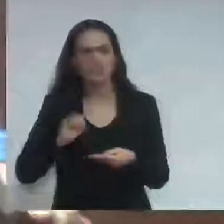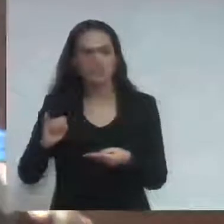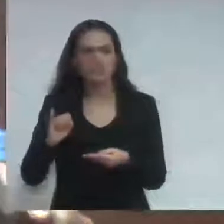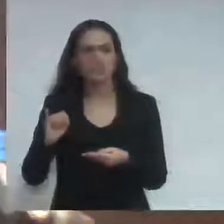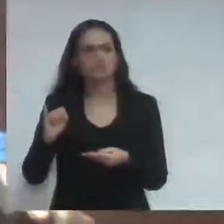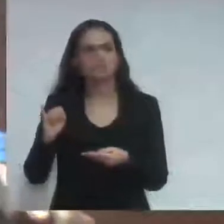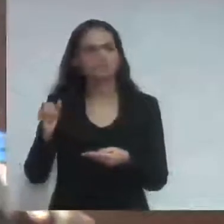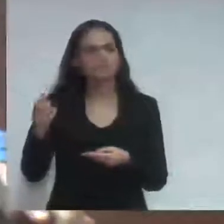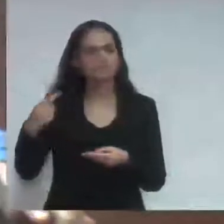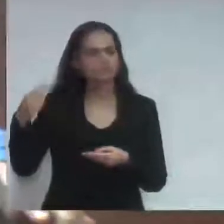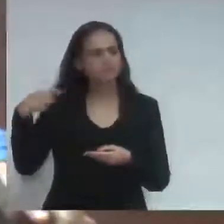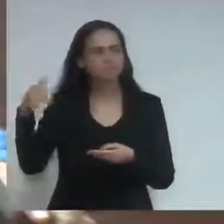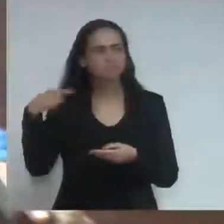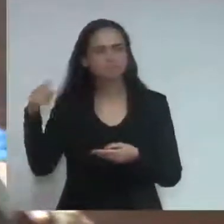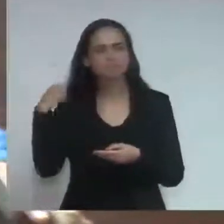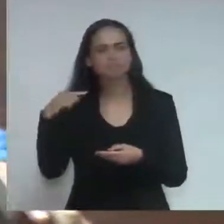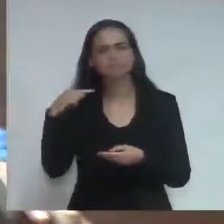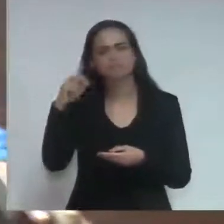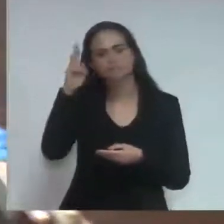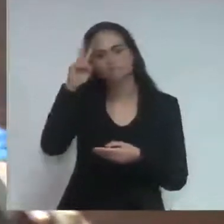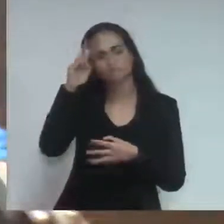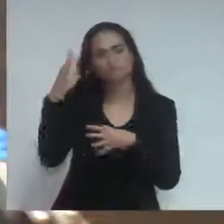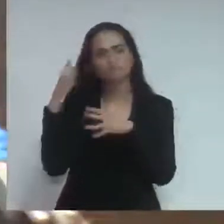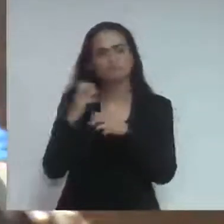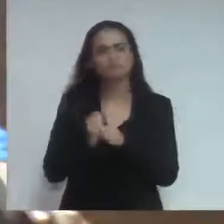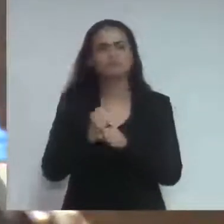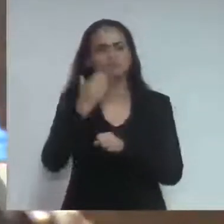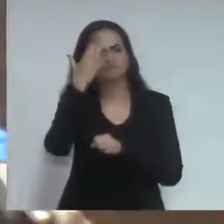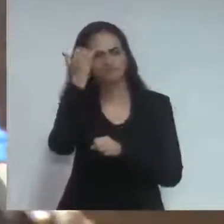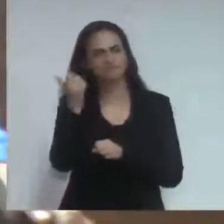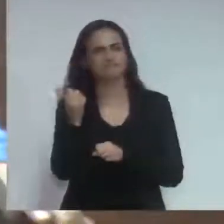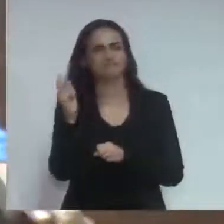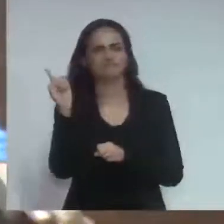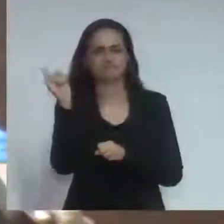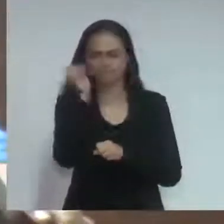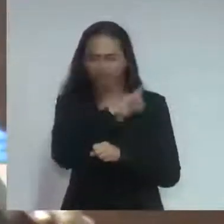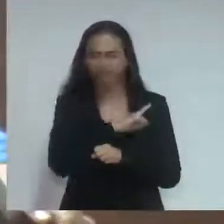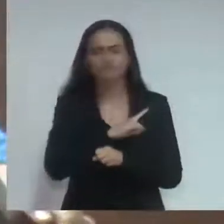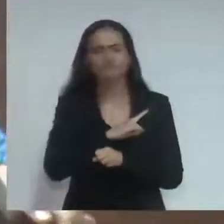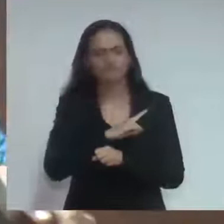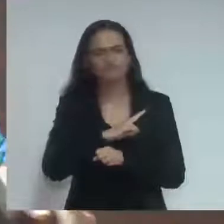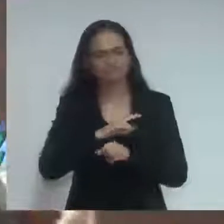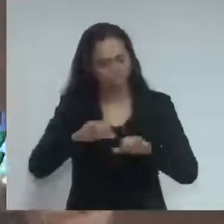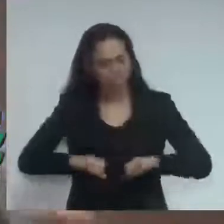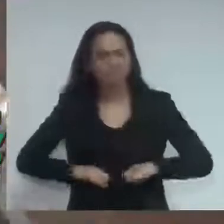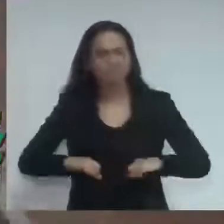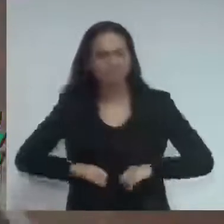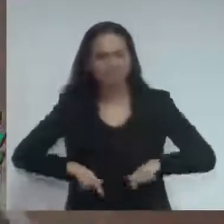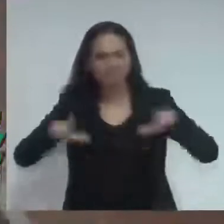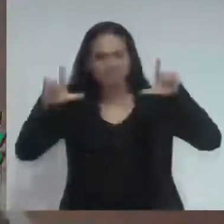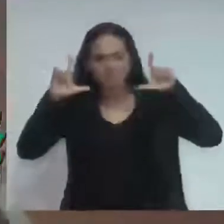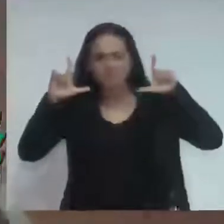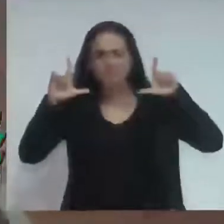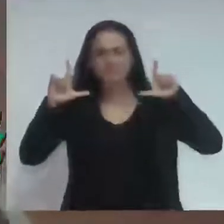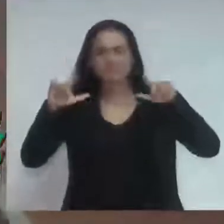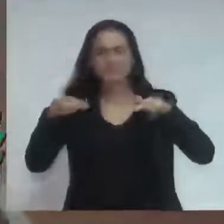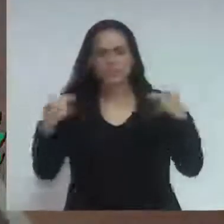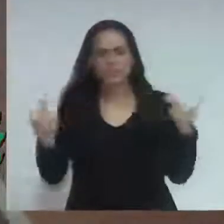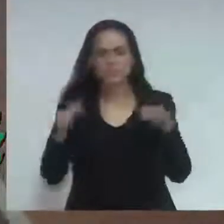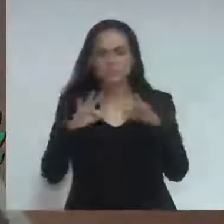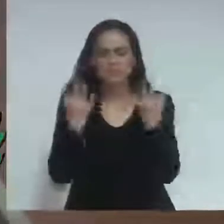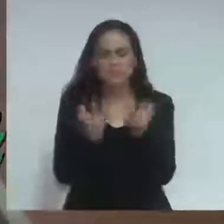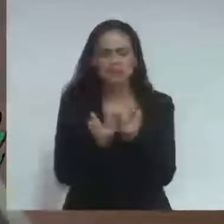por isso sabe o quanto é doído ser exposto, porque não é só a gente, né? Vai junto a família,